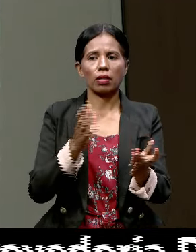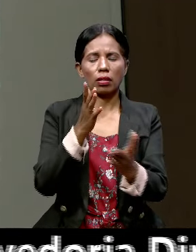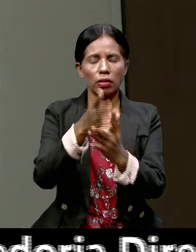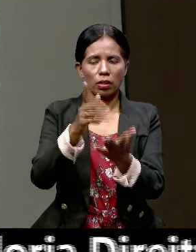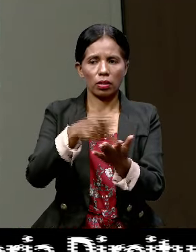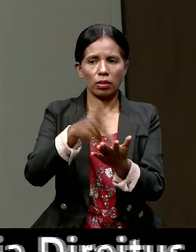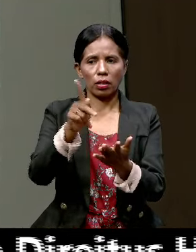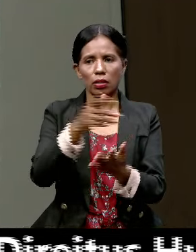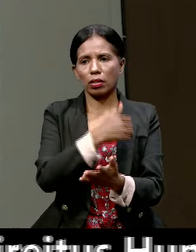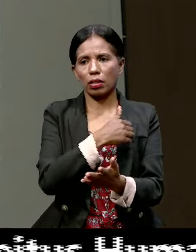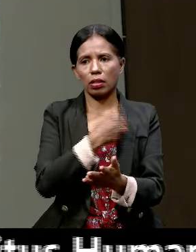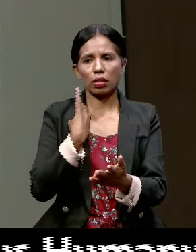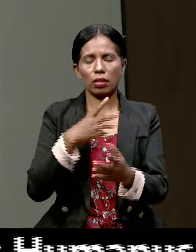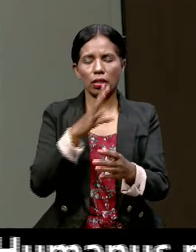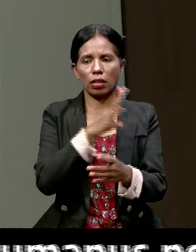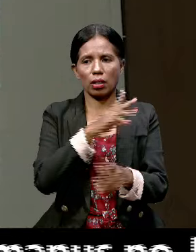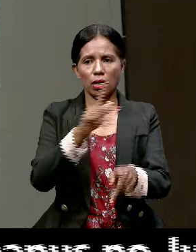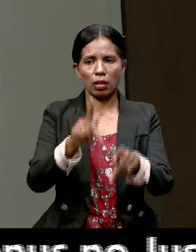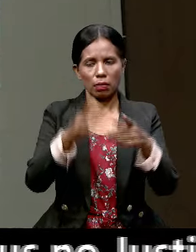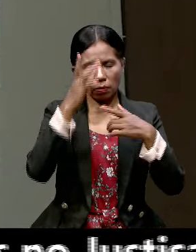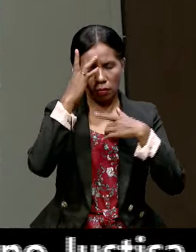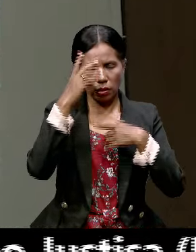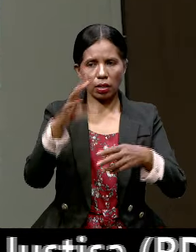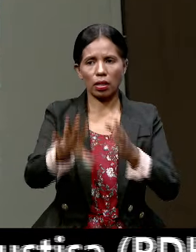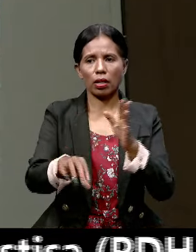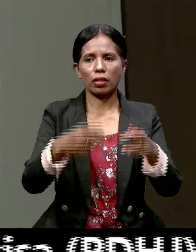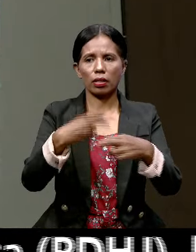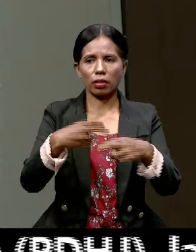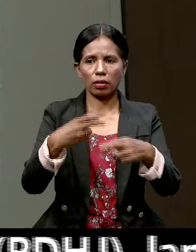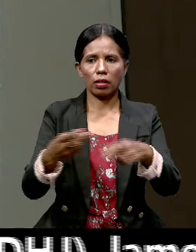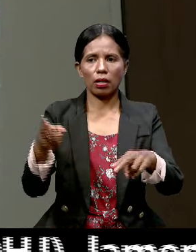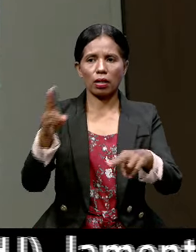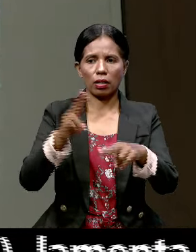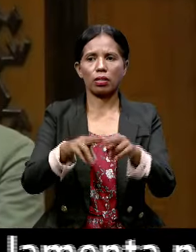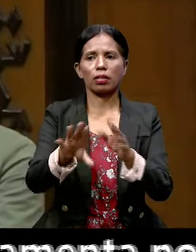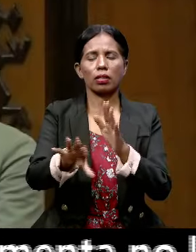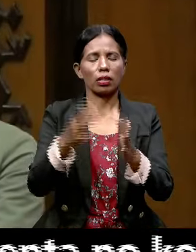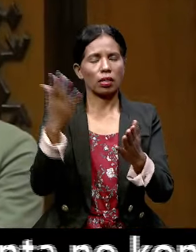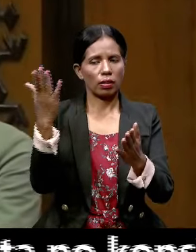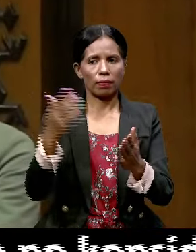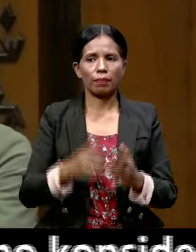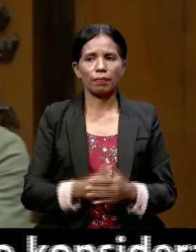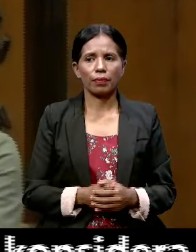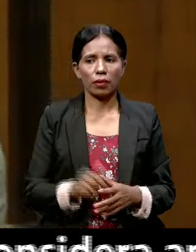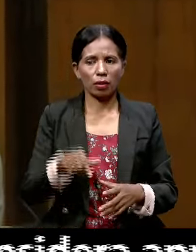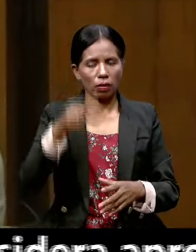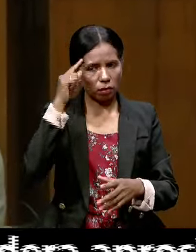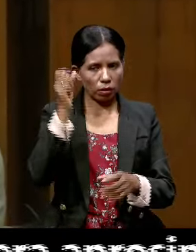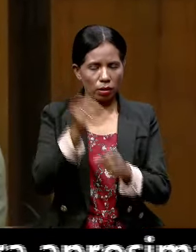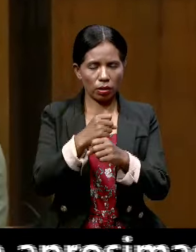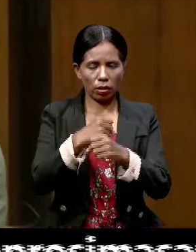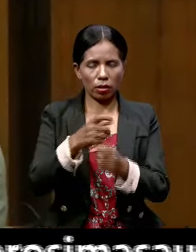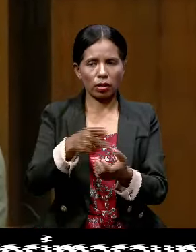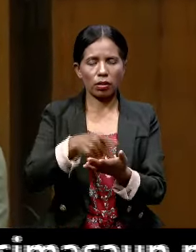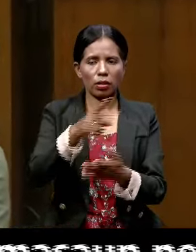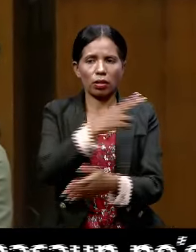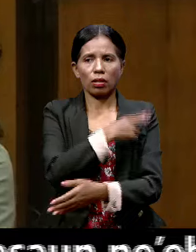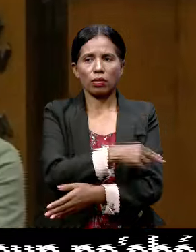né, cacedau. Oi, tem ser gente, o paciente ser reta em dificuldades, mais deu e saíram agora ser reta em dar, né. Durante, né, governo, halo contrato com o